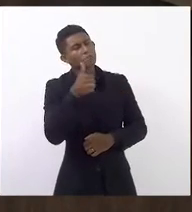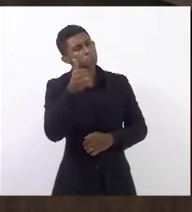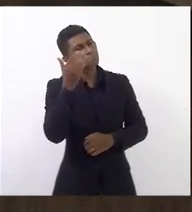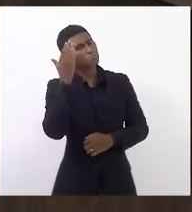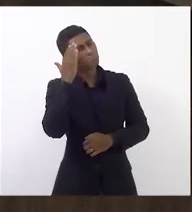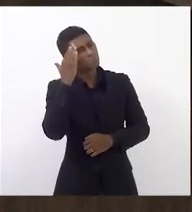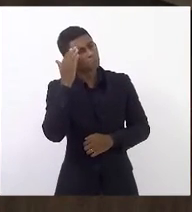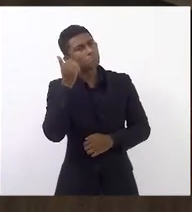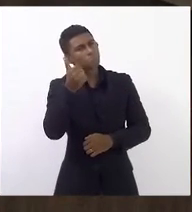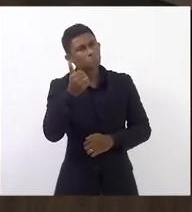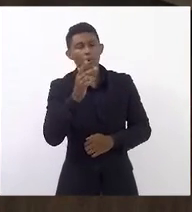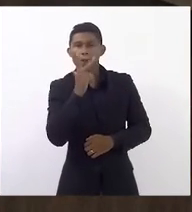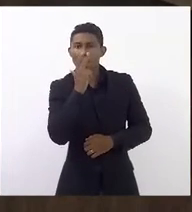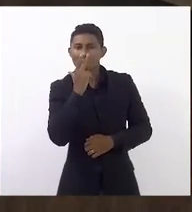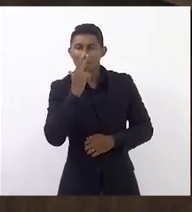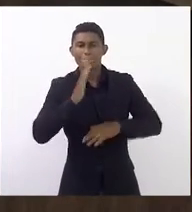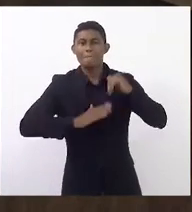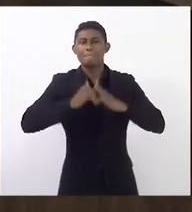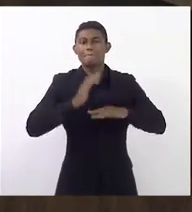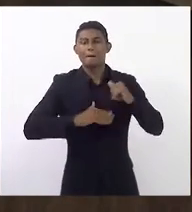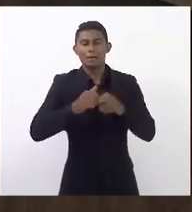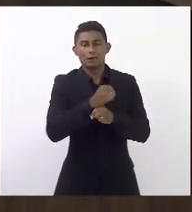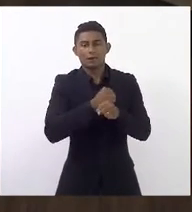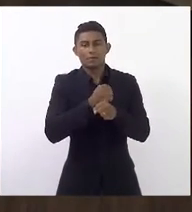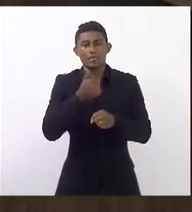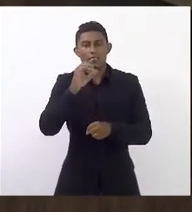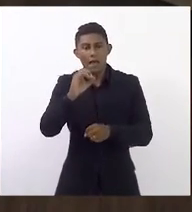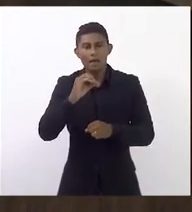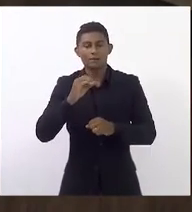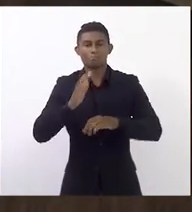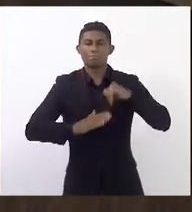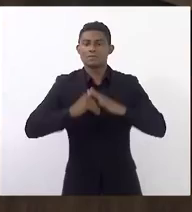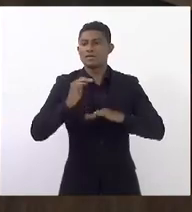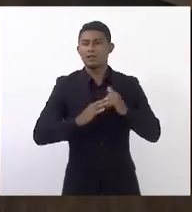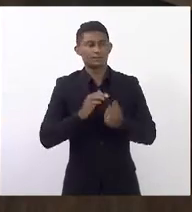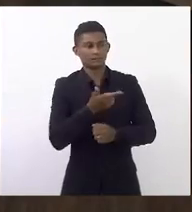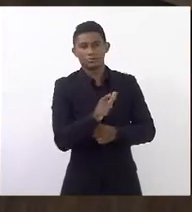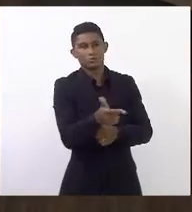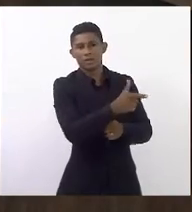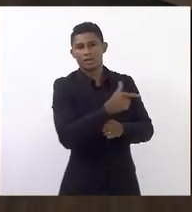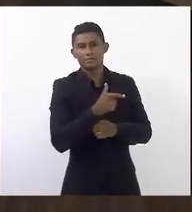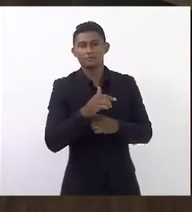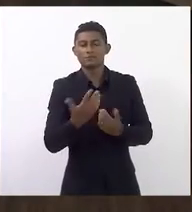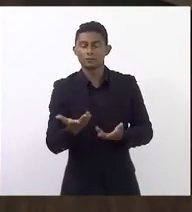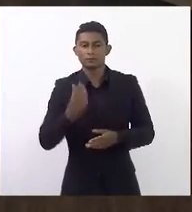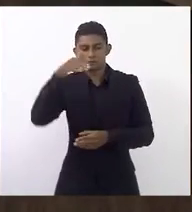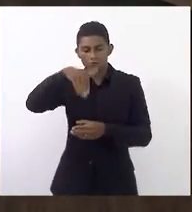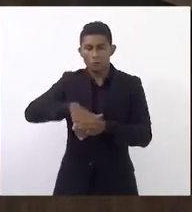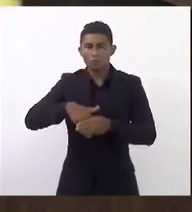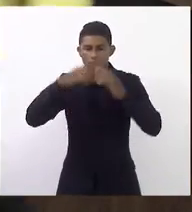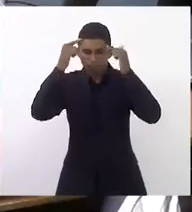competência necessária dos 10 anos de trabalho na área. Então, voto por coerência em abstenção.